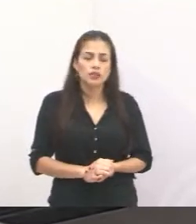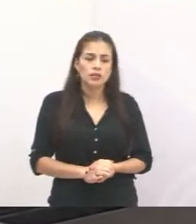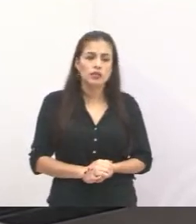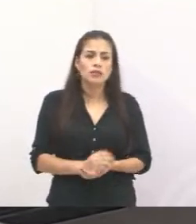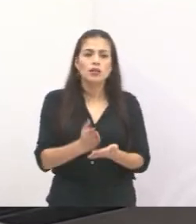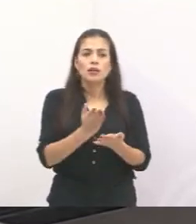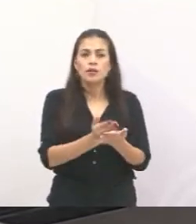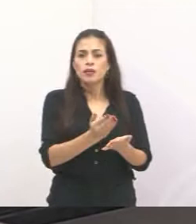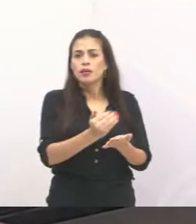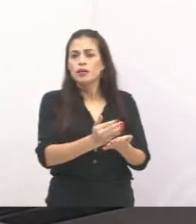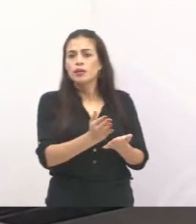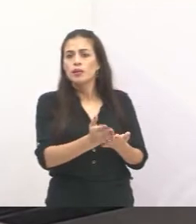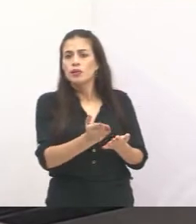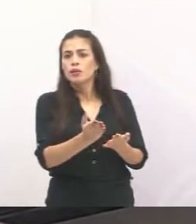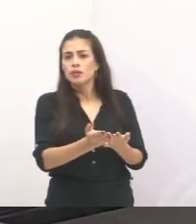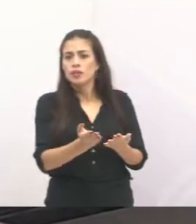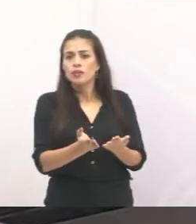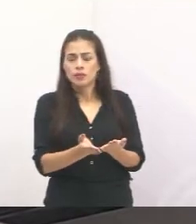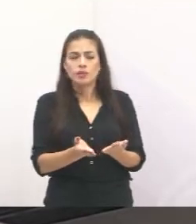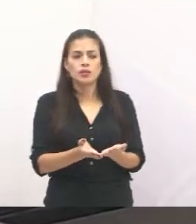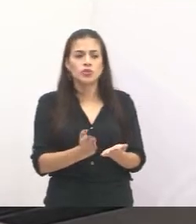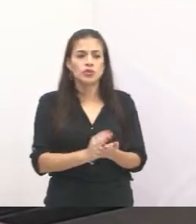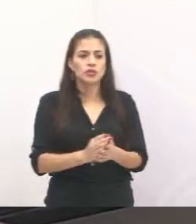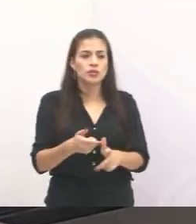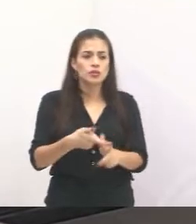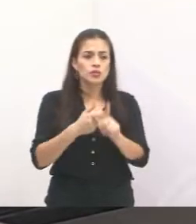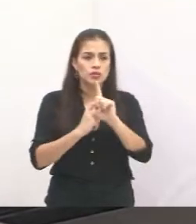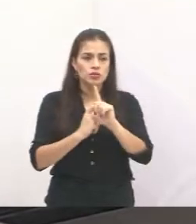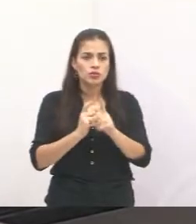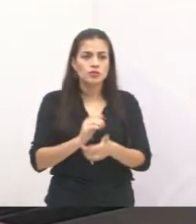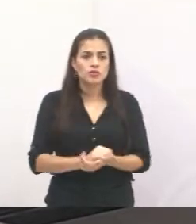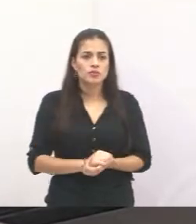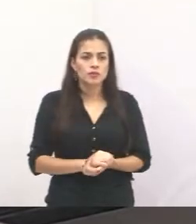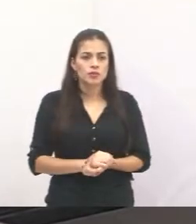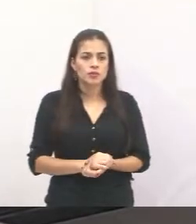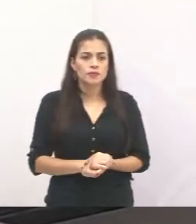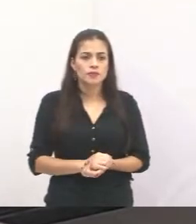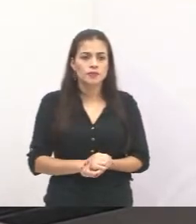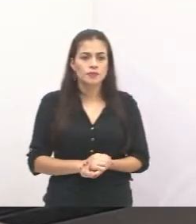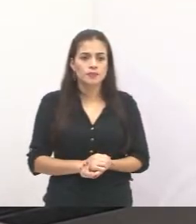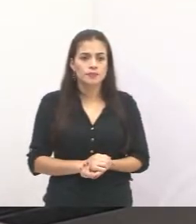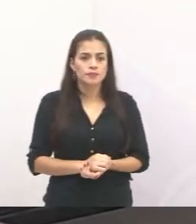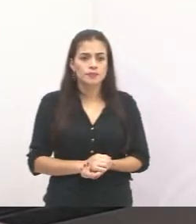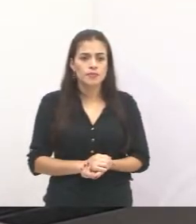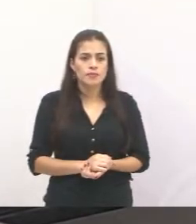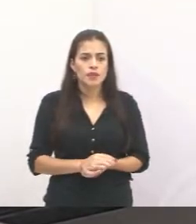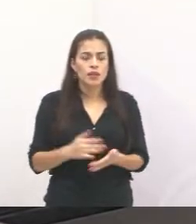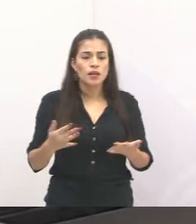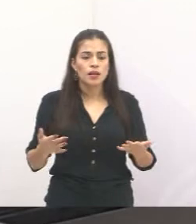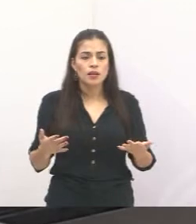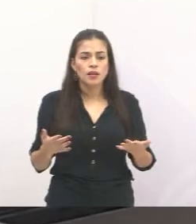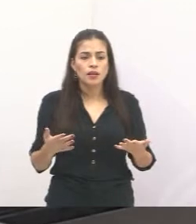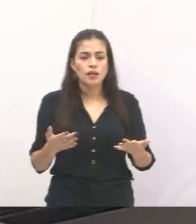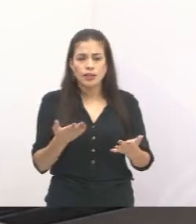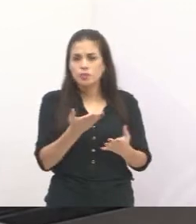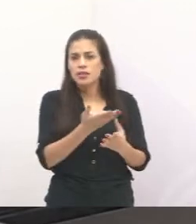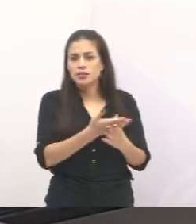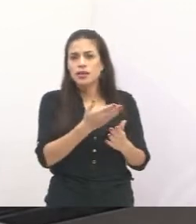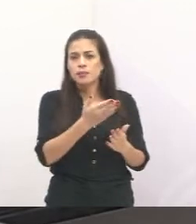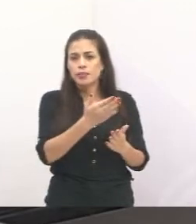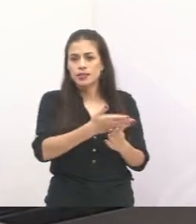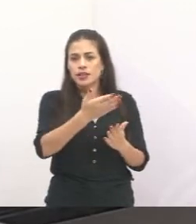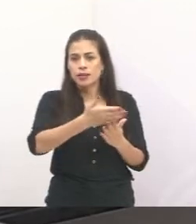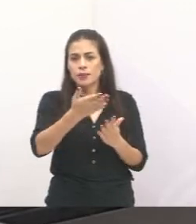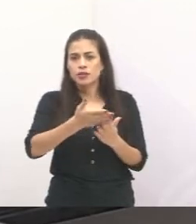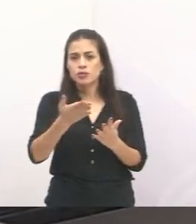parcelamento, esse projeto que nós estamos discutindo neste momento, dispõe do reparcelamento e parcelamento de débitos